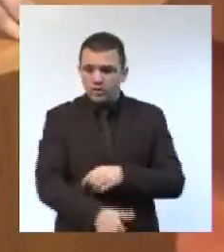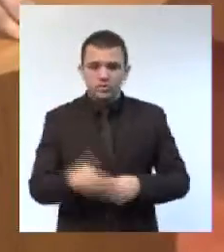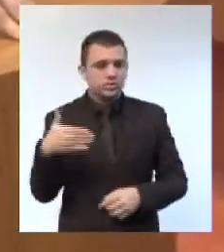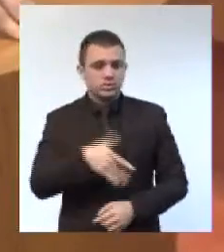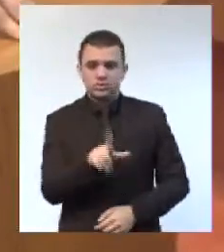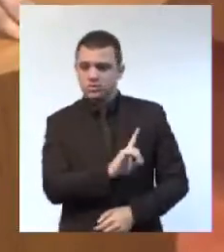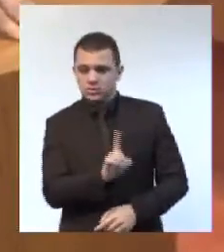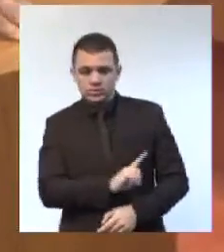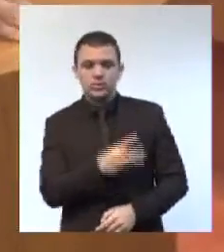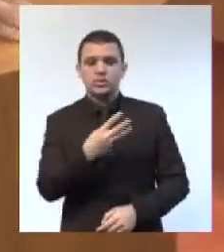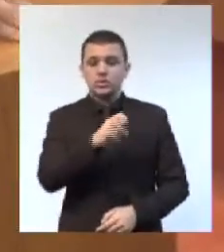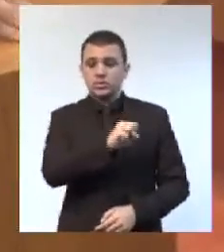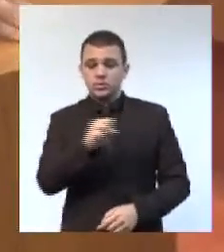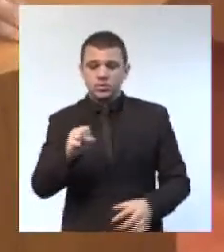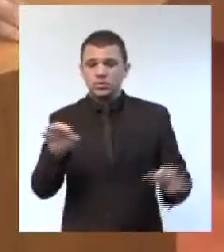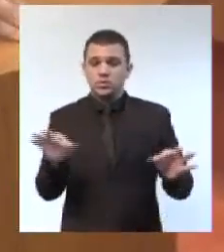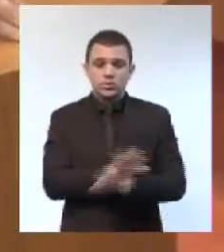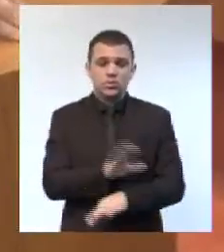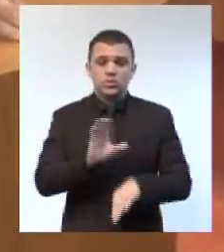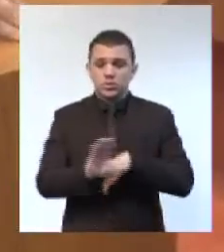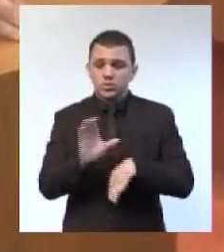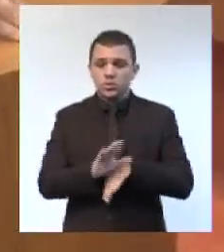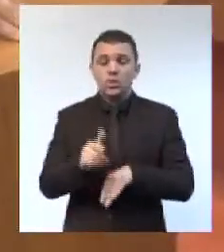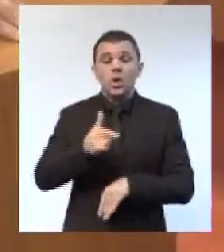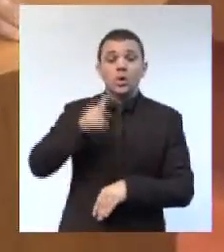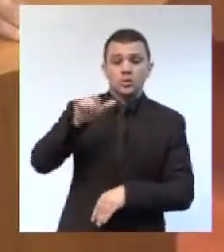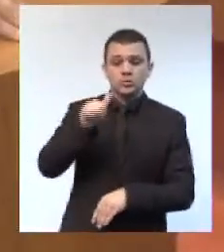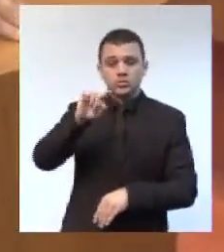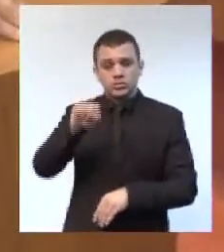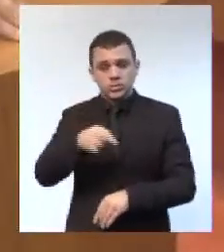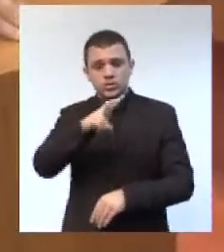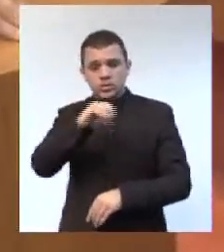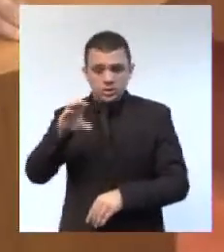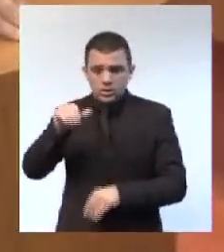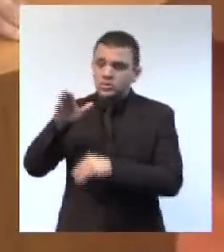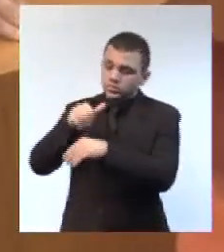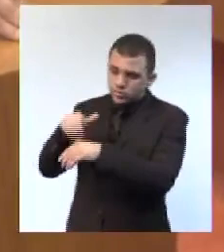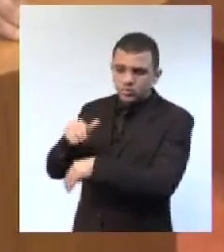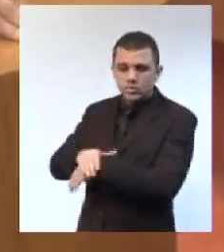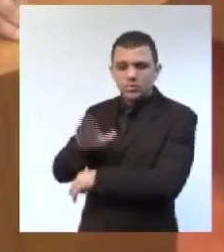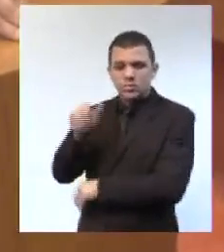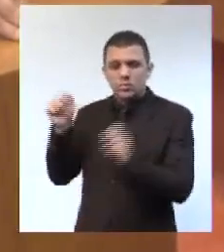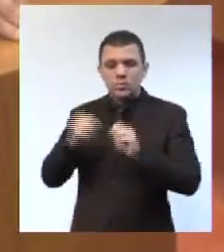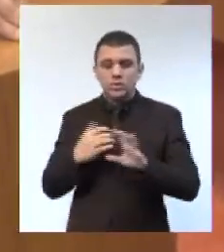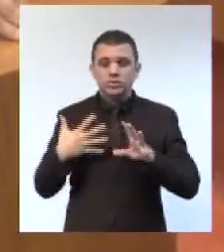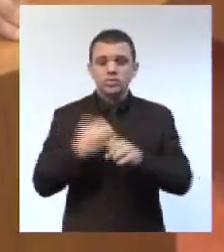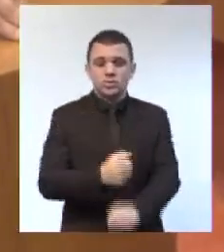388 terminaram o curso e mais 1.500 foram chamados para que pudesse completar o número de 1.000